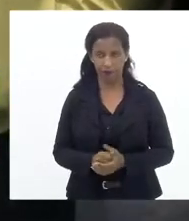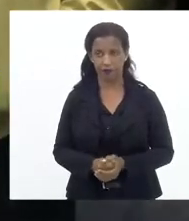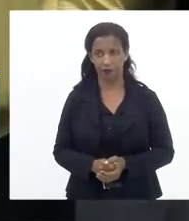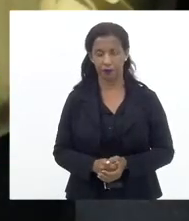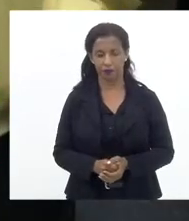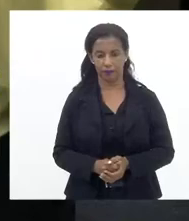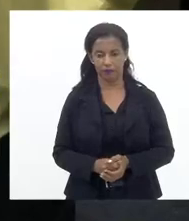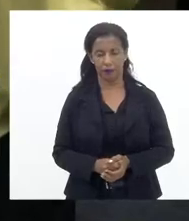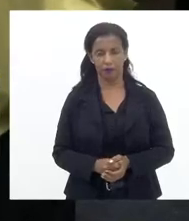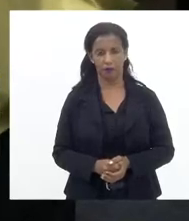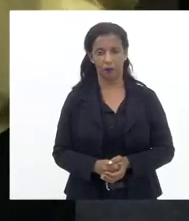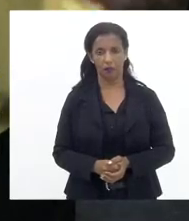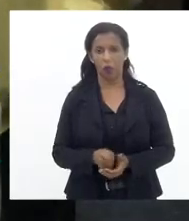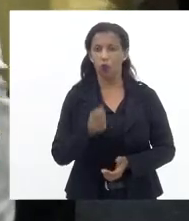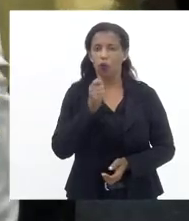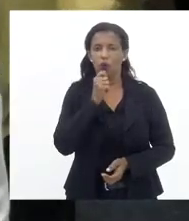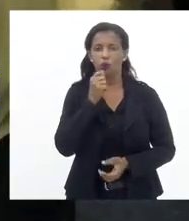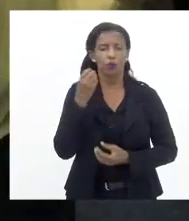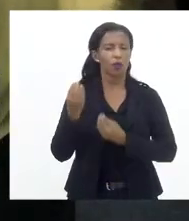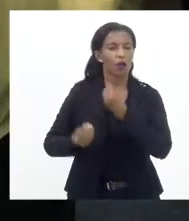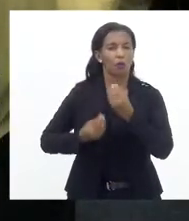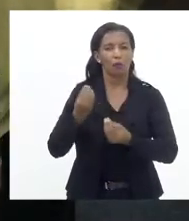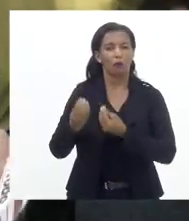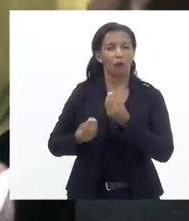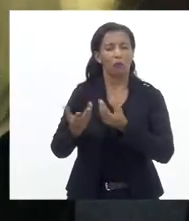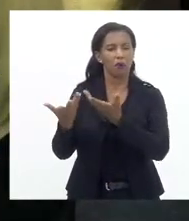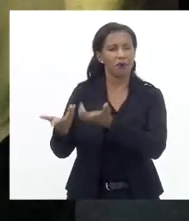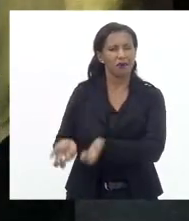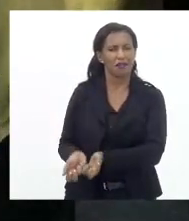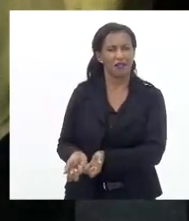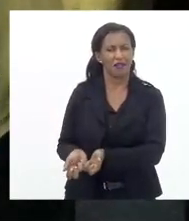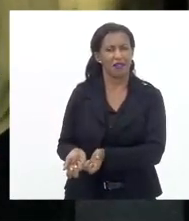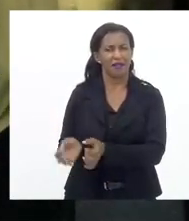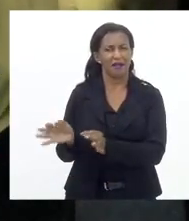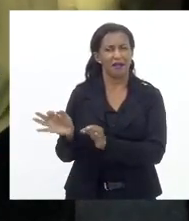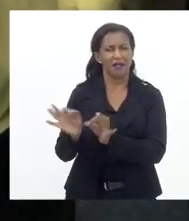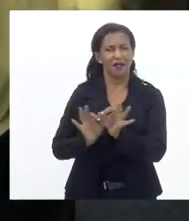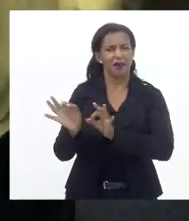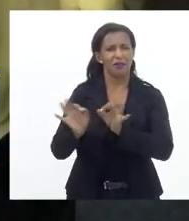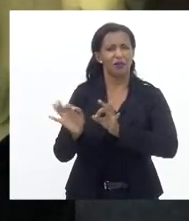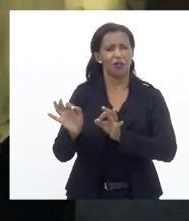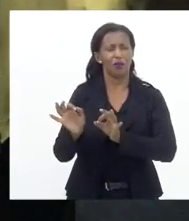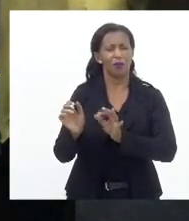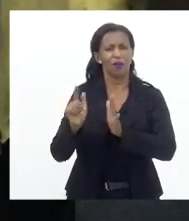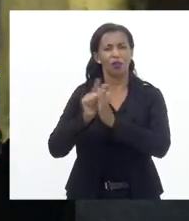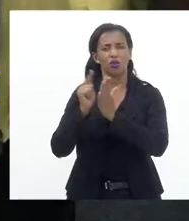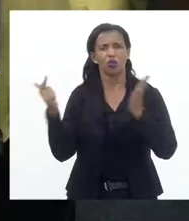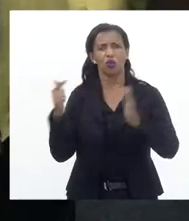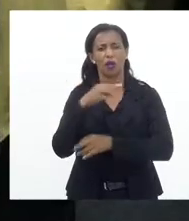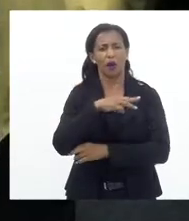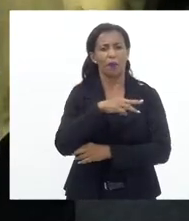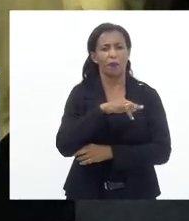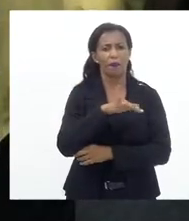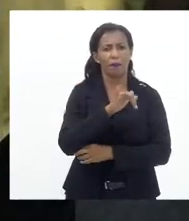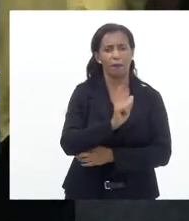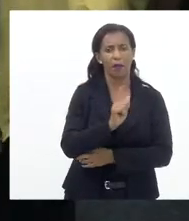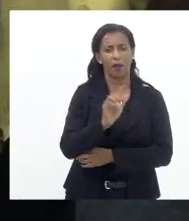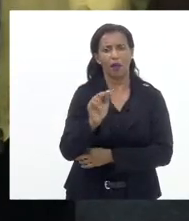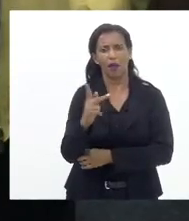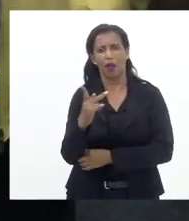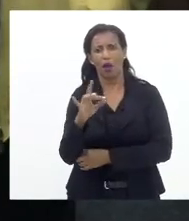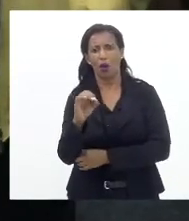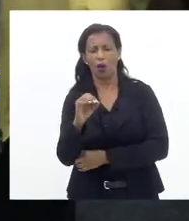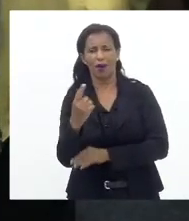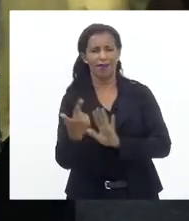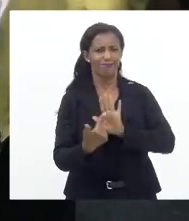é inaceitável a forma pejorativa o que o jornal Meia Hora aborda a morte